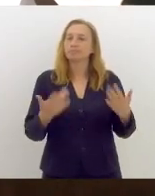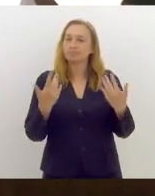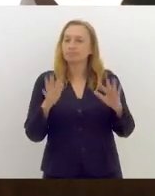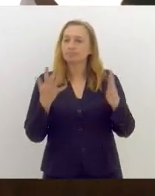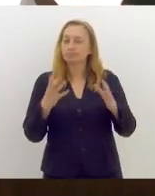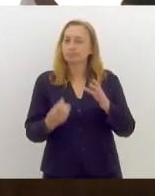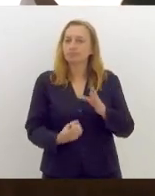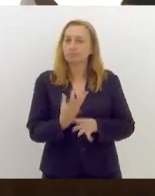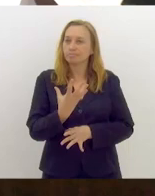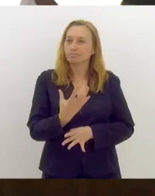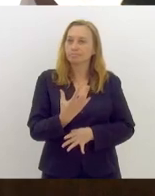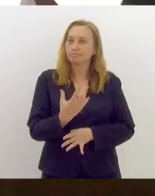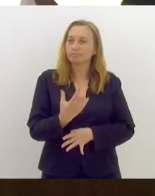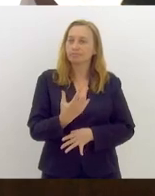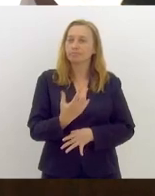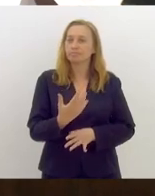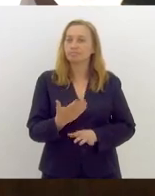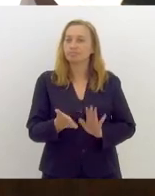pelo